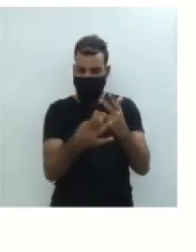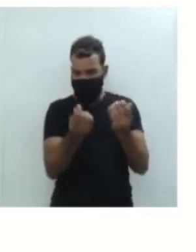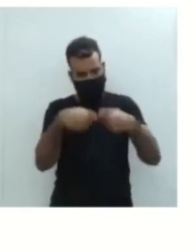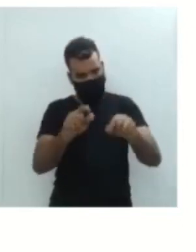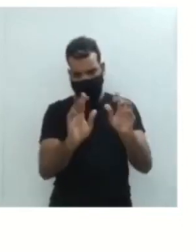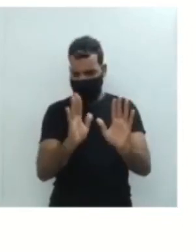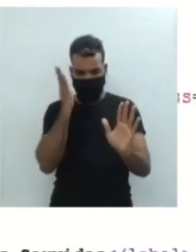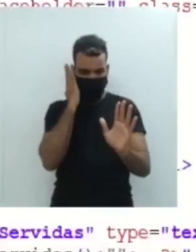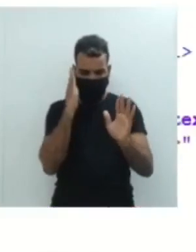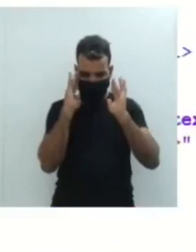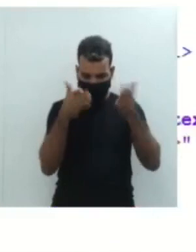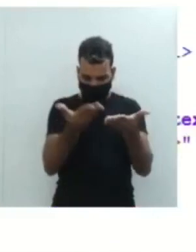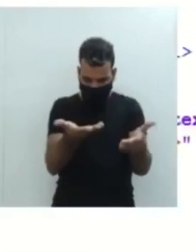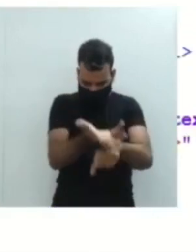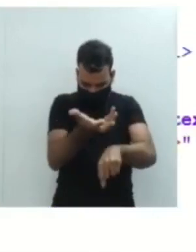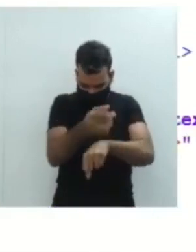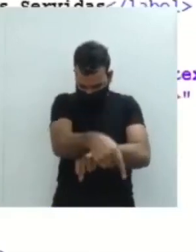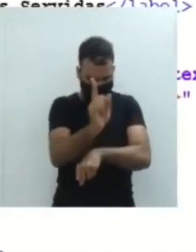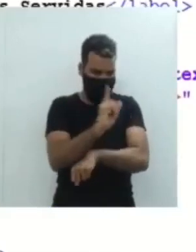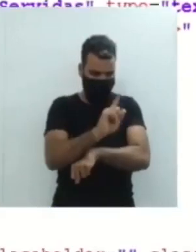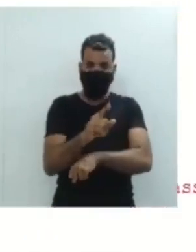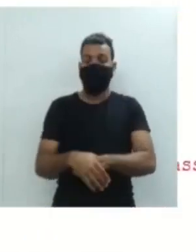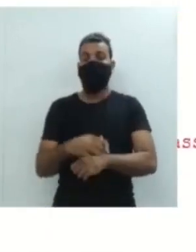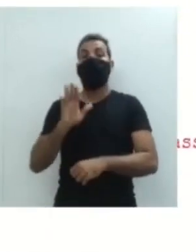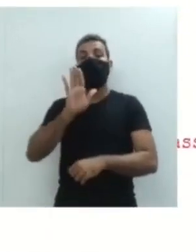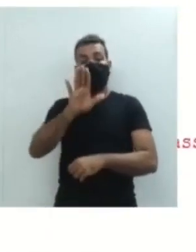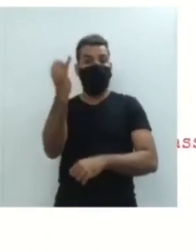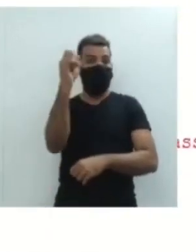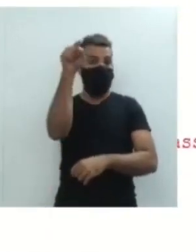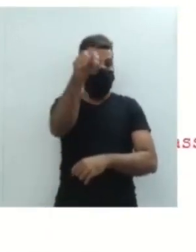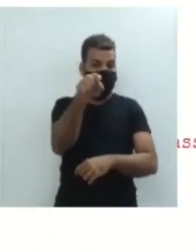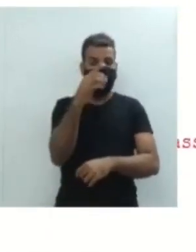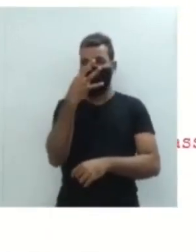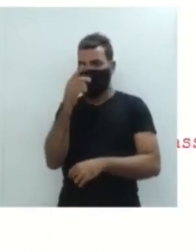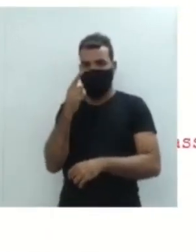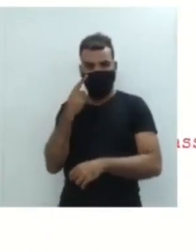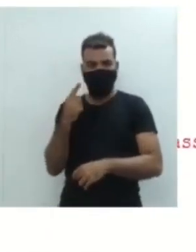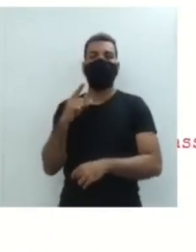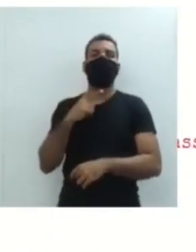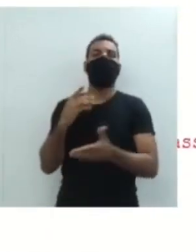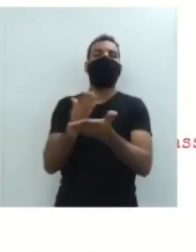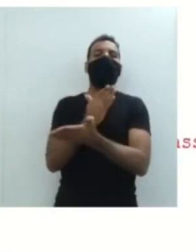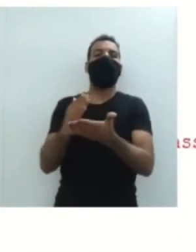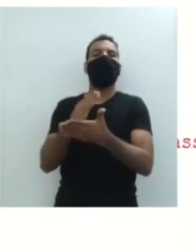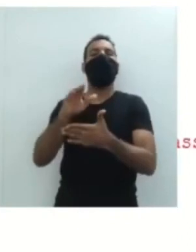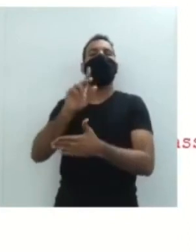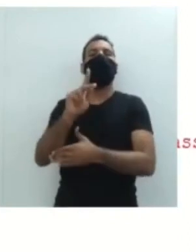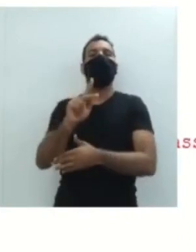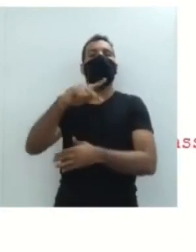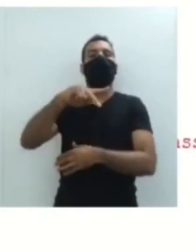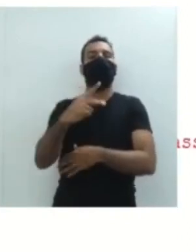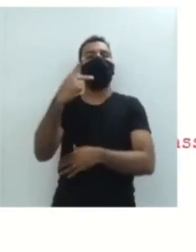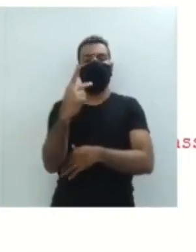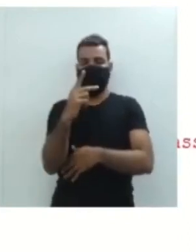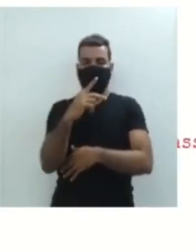de implementação porque não é o foco da nossa disciplina mas é importante que você Observe algumas chamadas do PHP